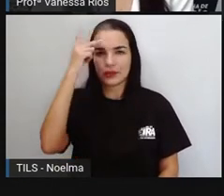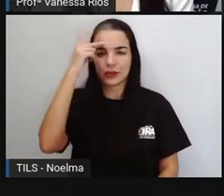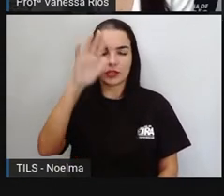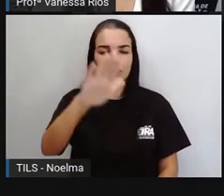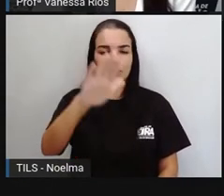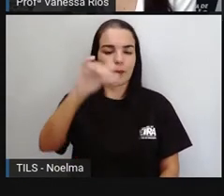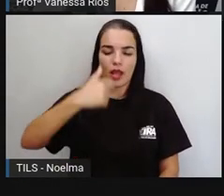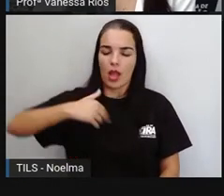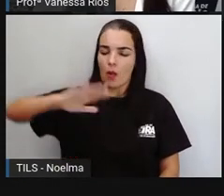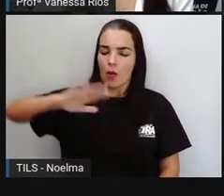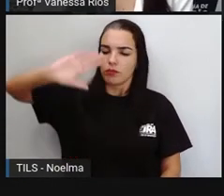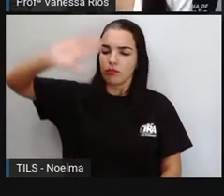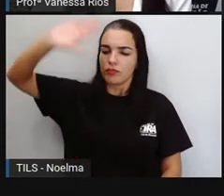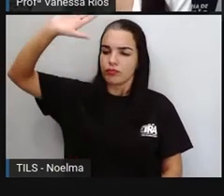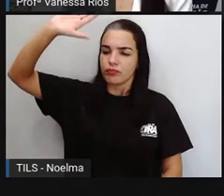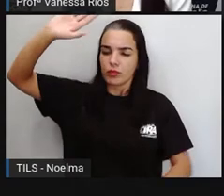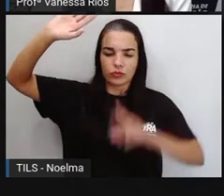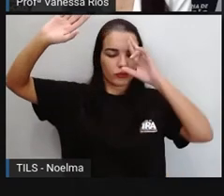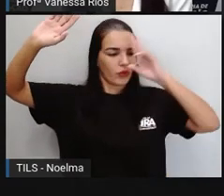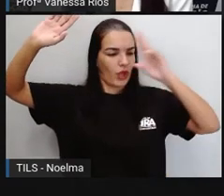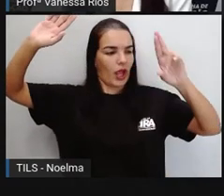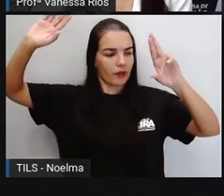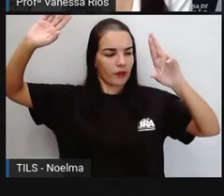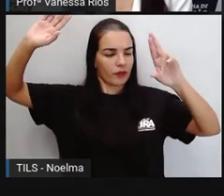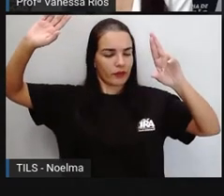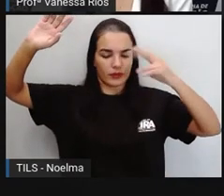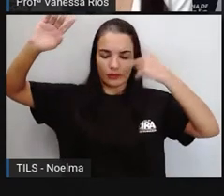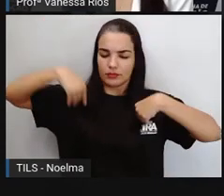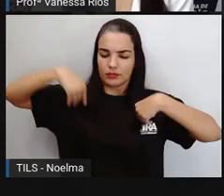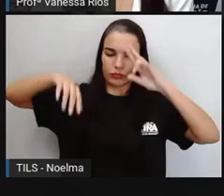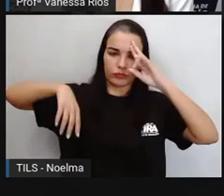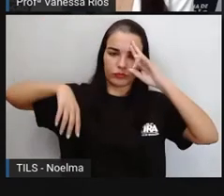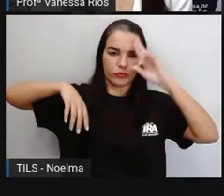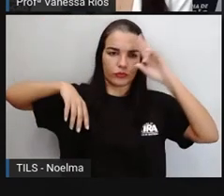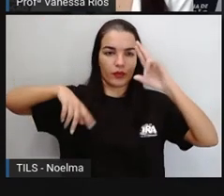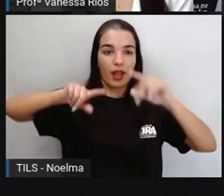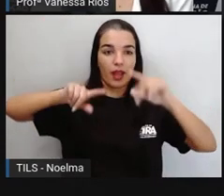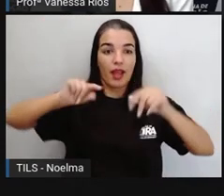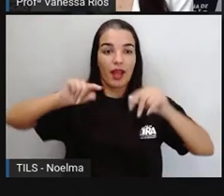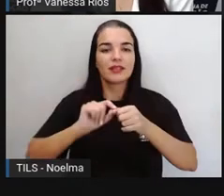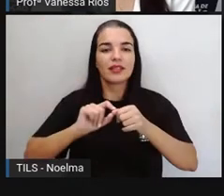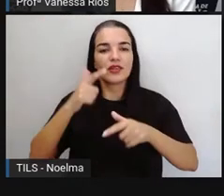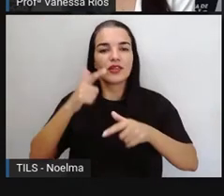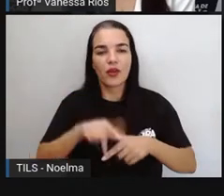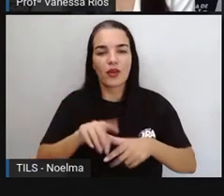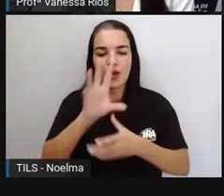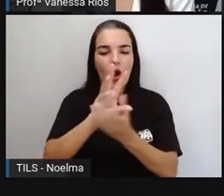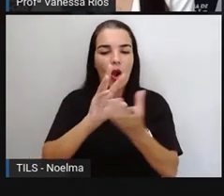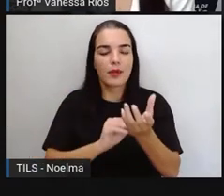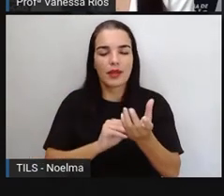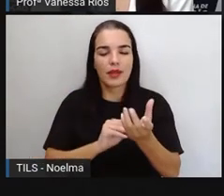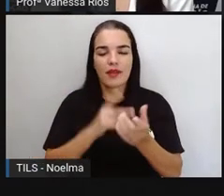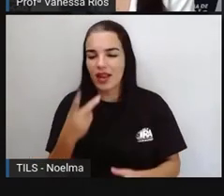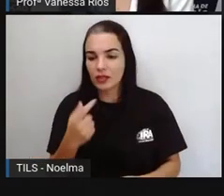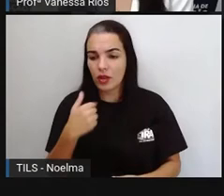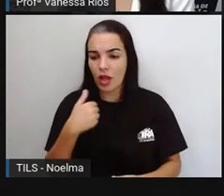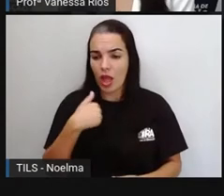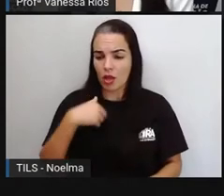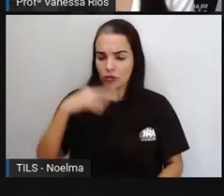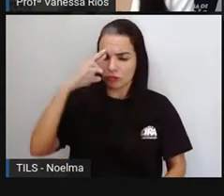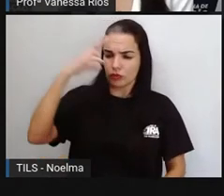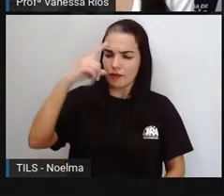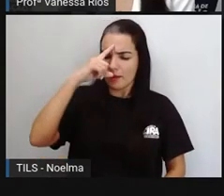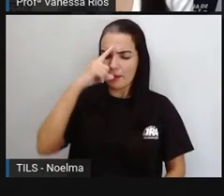e fica em frente aos demais e ordena que imitem os seus gestos dizendo o mestre mandou. Porém,